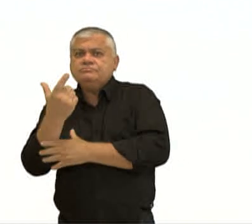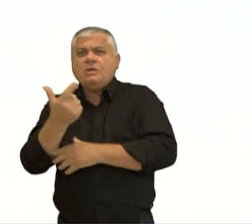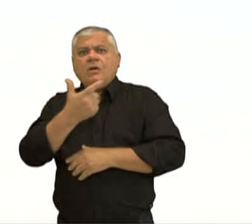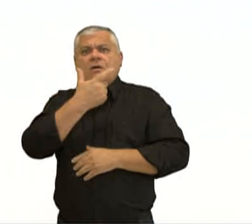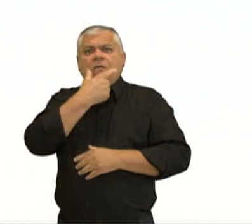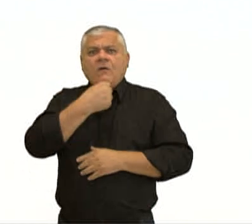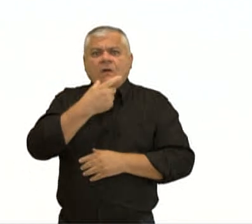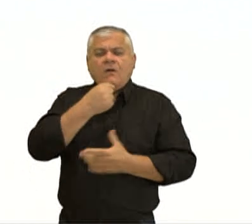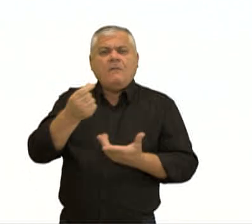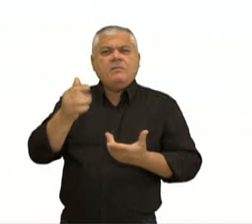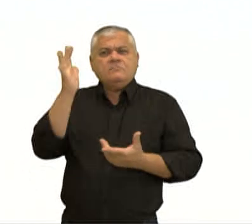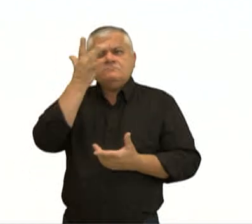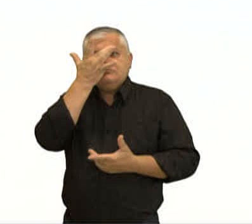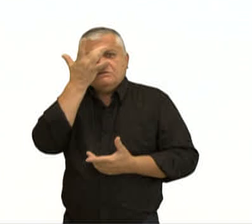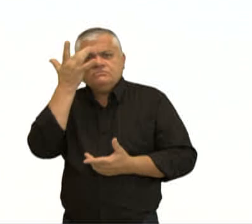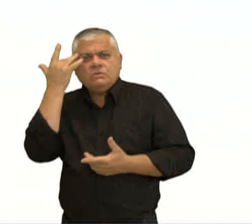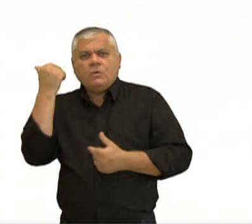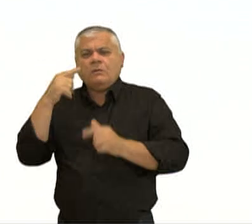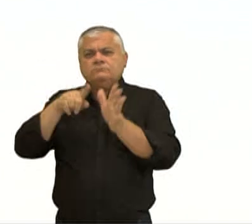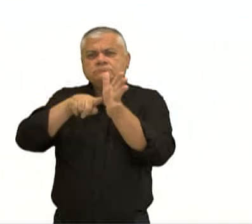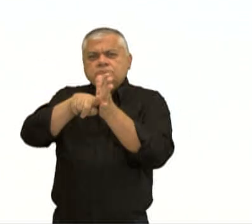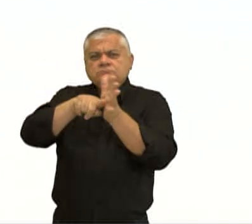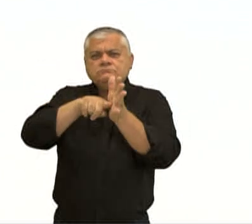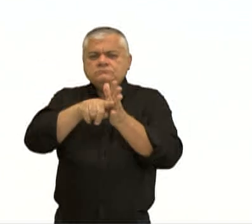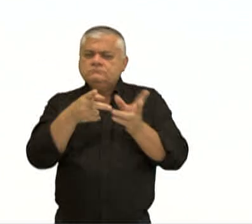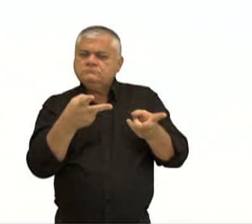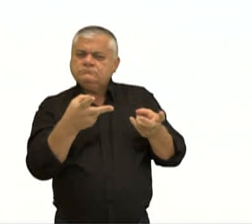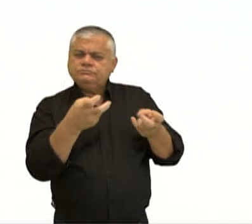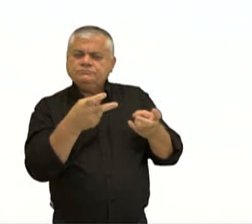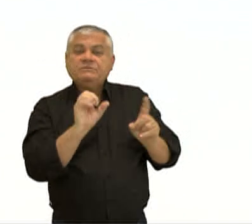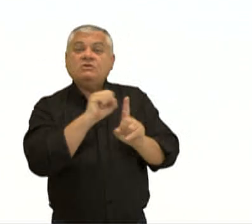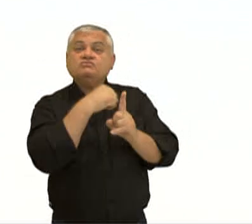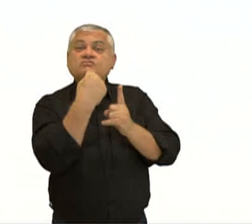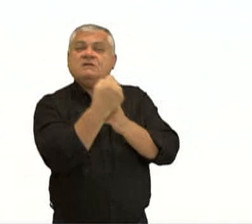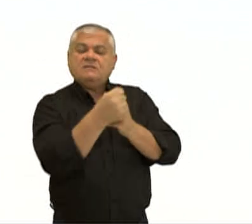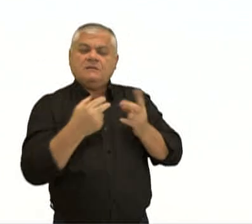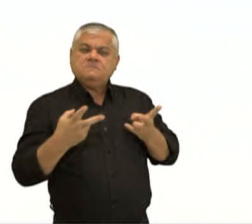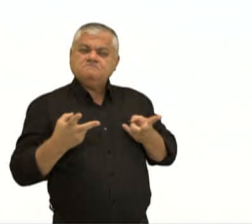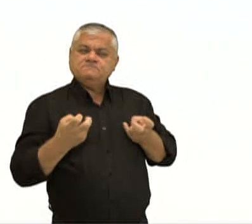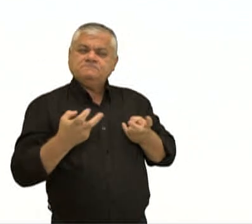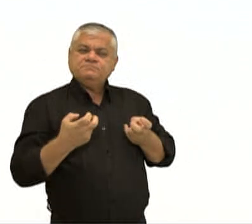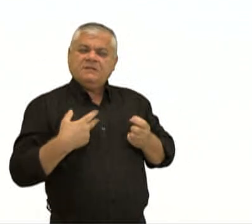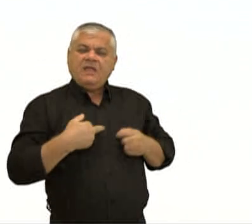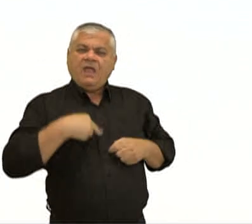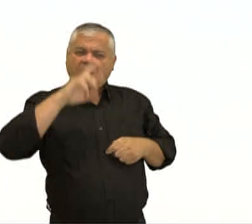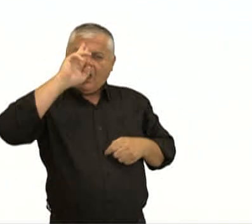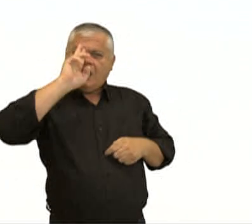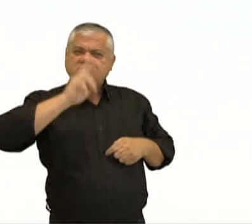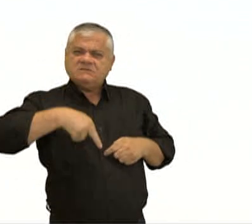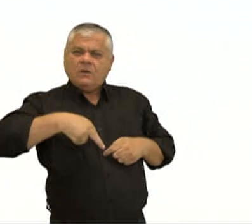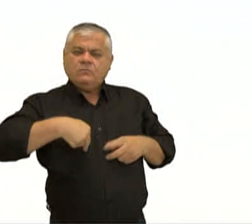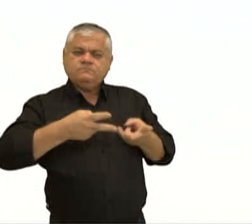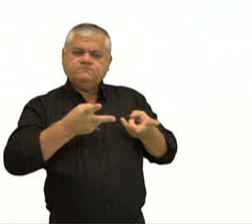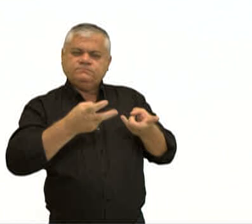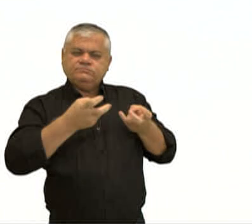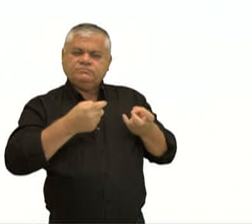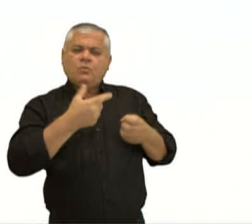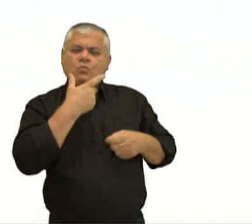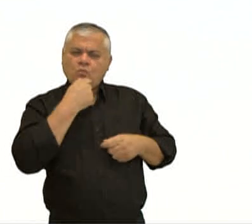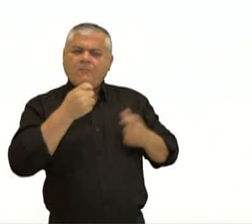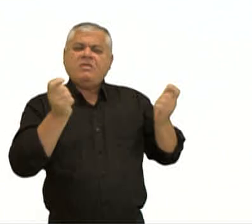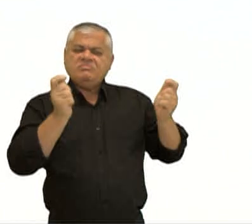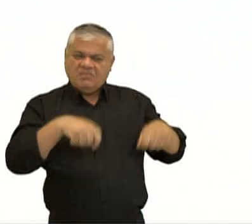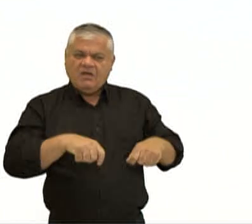realista, começavam a investigar a sociedade. Através da razão, os homens poderiam dominar a sociedade, longe